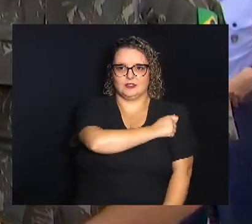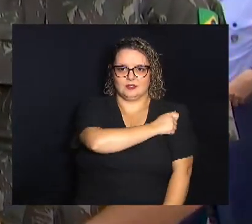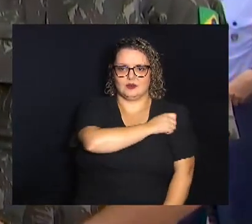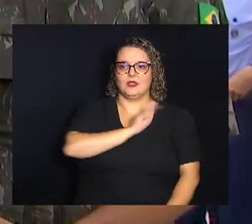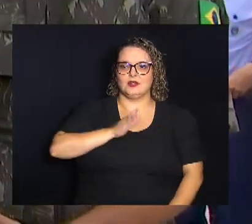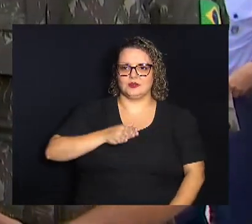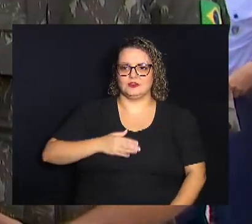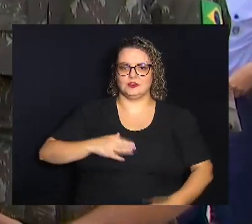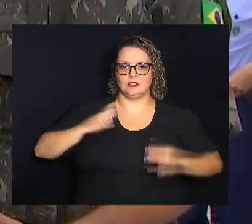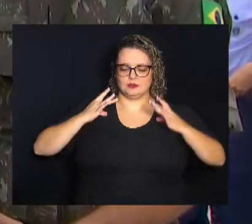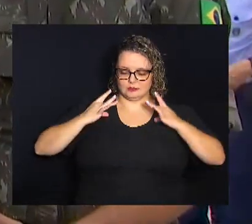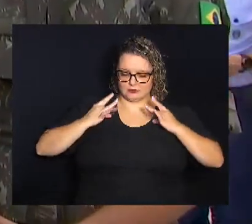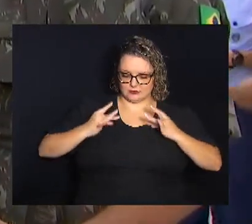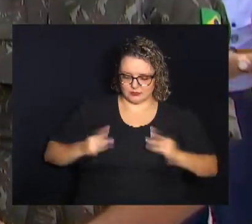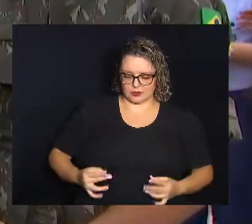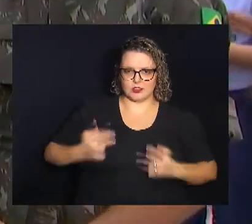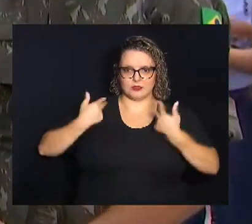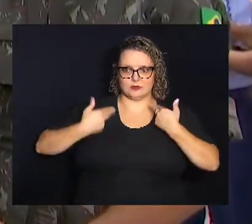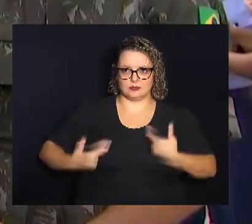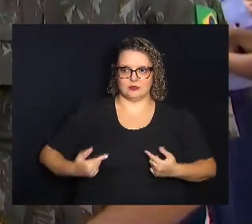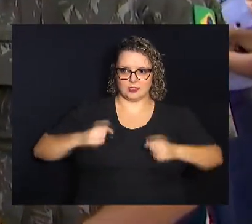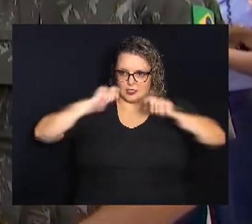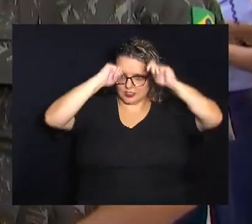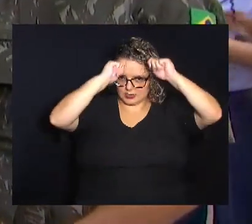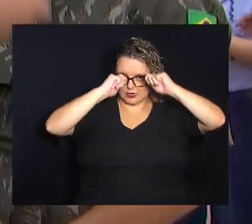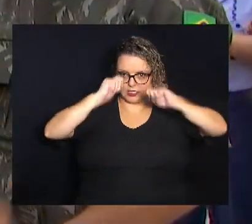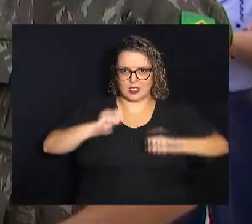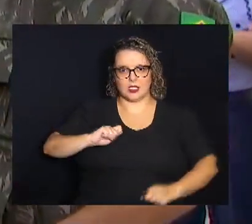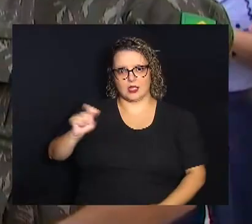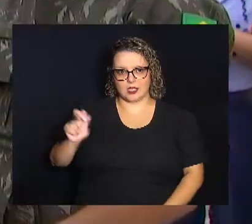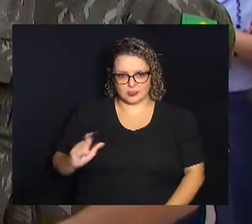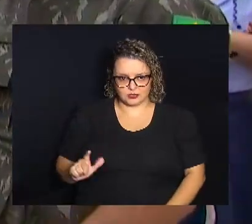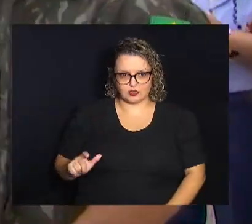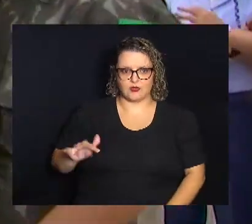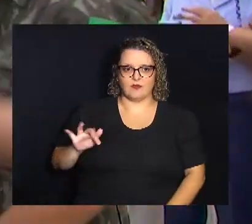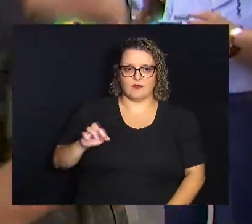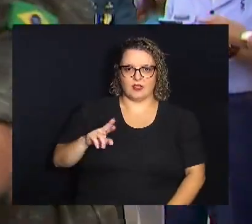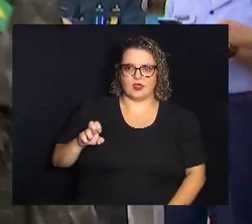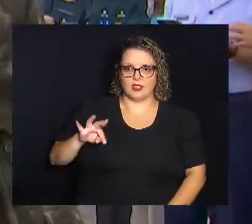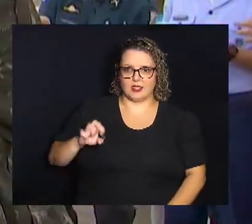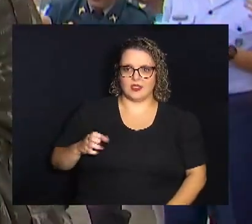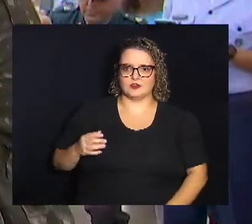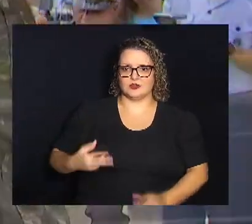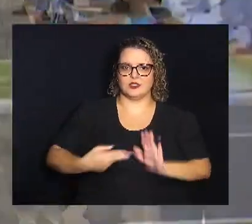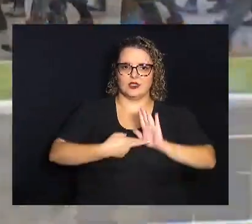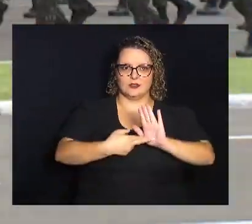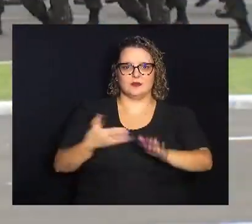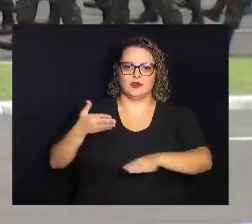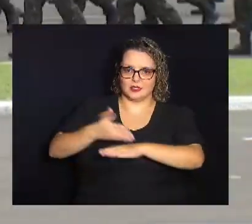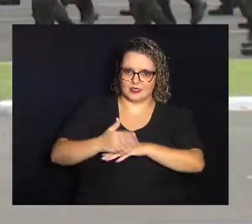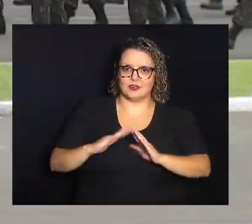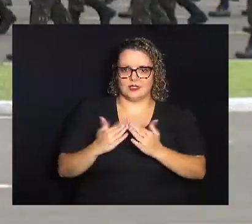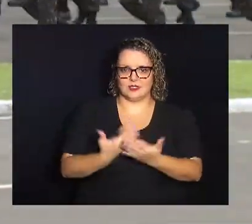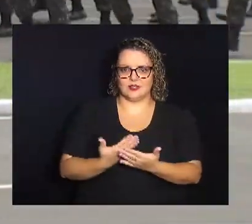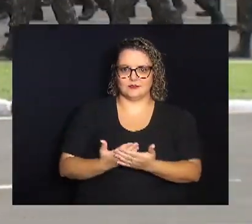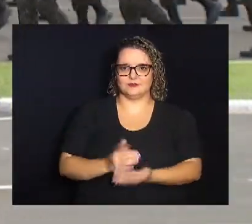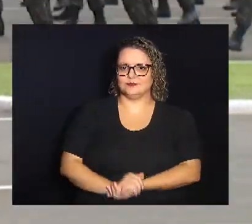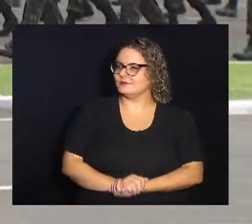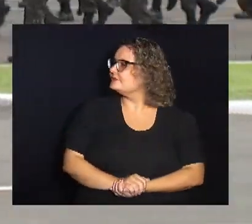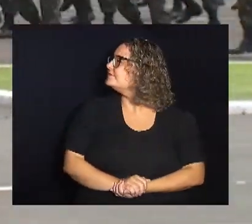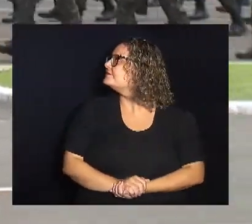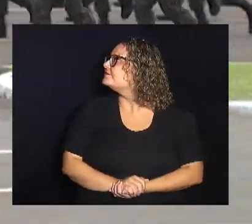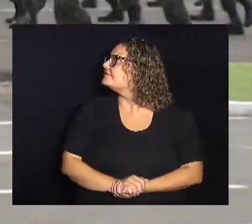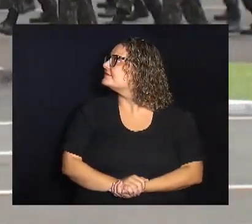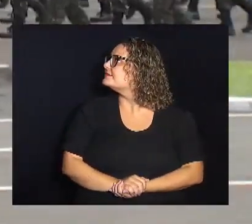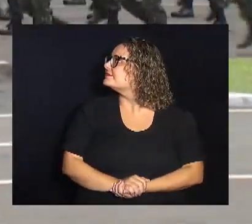as fardas, recebem a boina azul ferrete, que representa o ingresso na SpaceX. Eu sei que eu vou ralar, mas